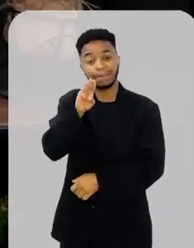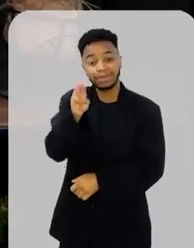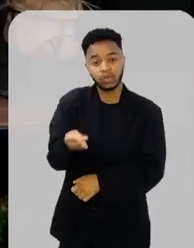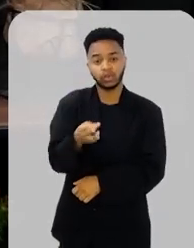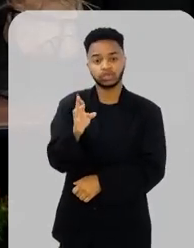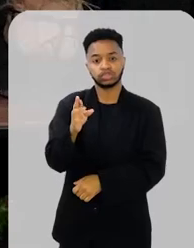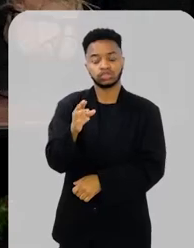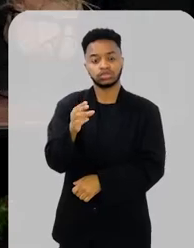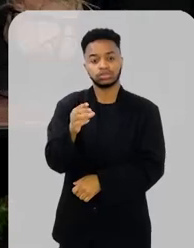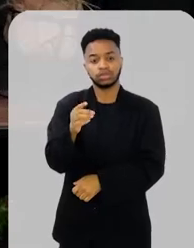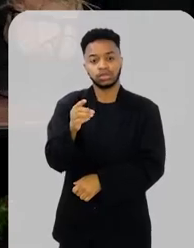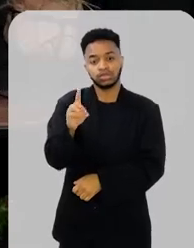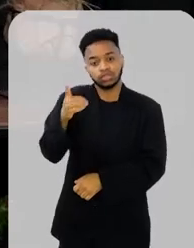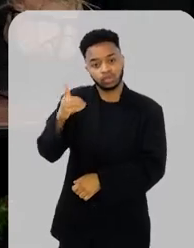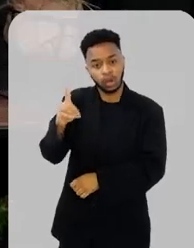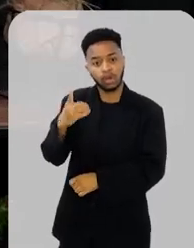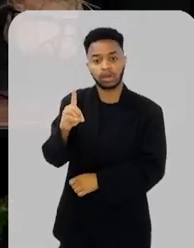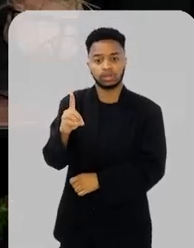em termos de